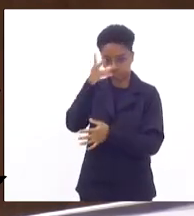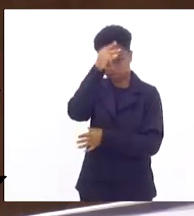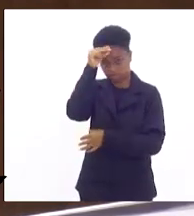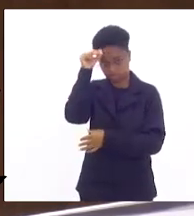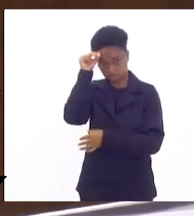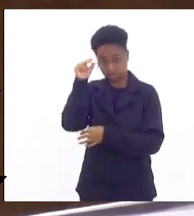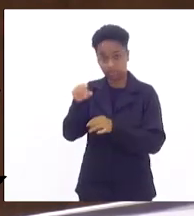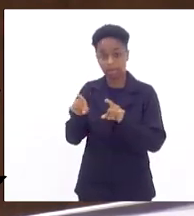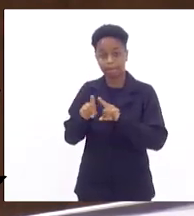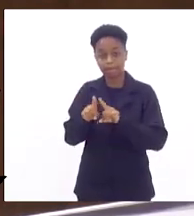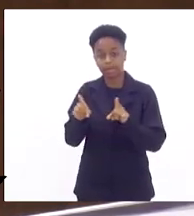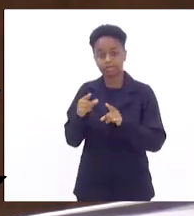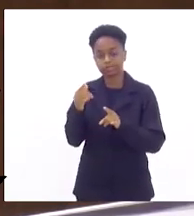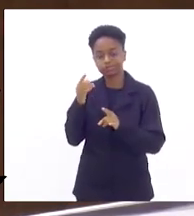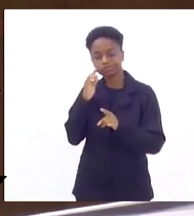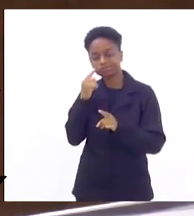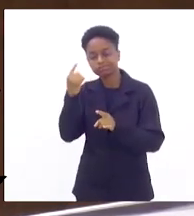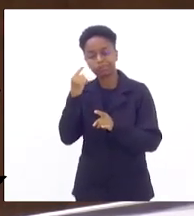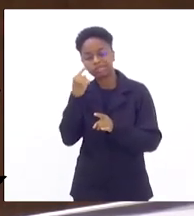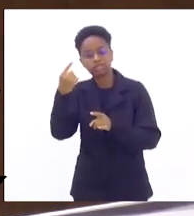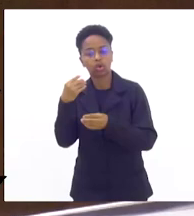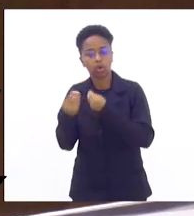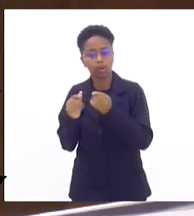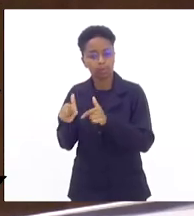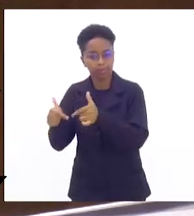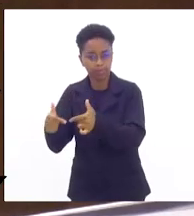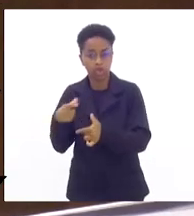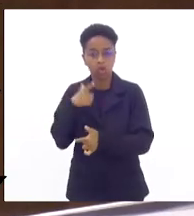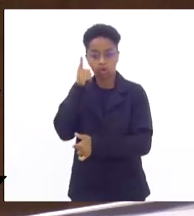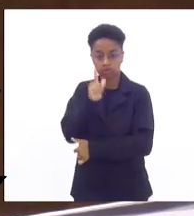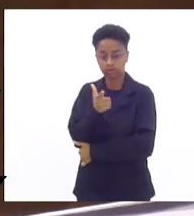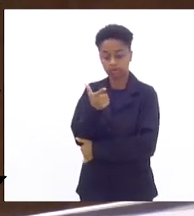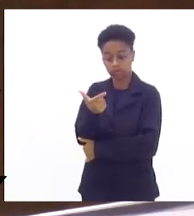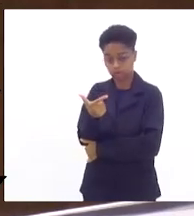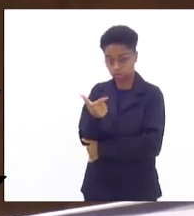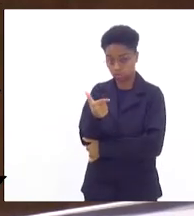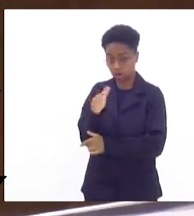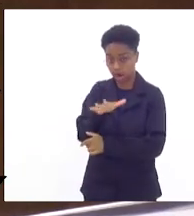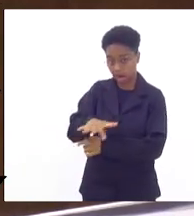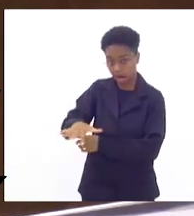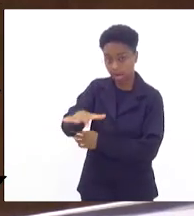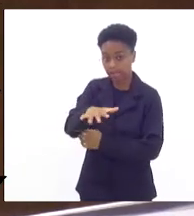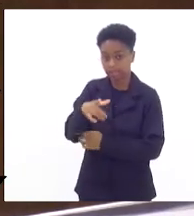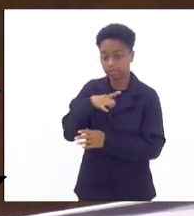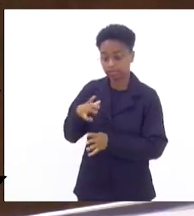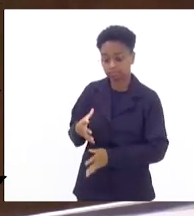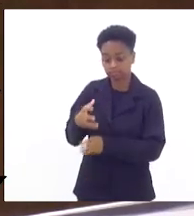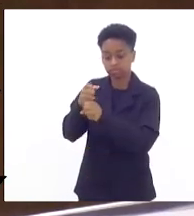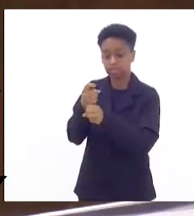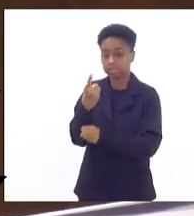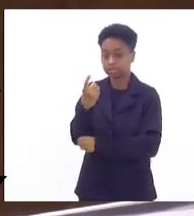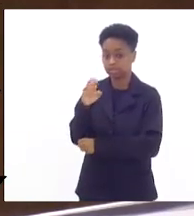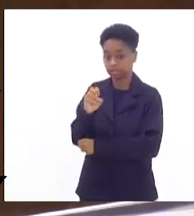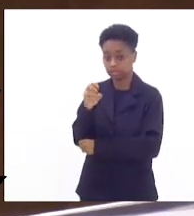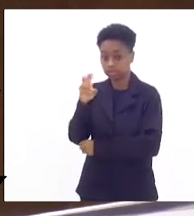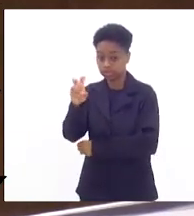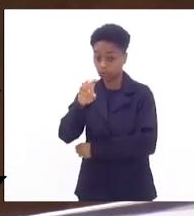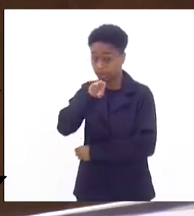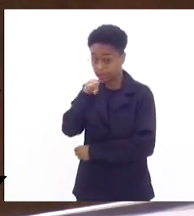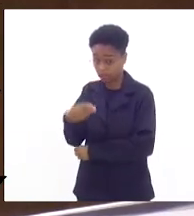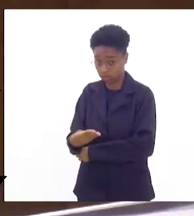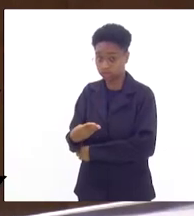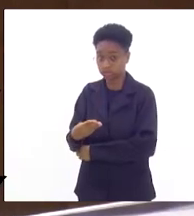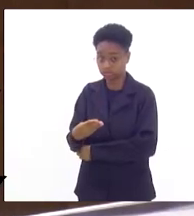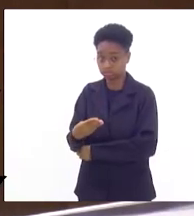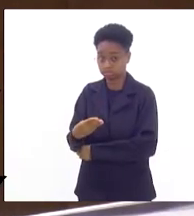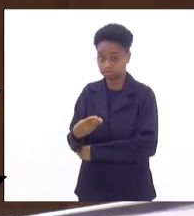de ataque. Conseguimos aí, então, primeiras 21 áreas, que montam 105 milhões dos 305,